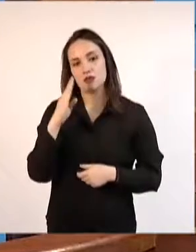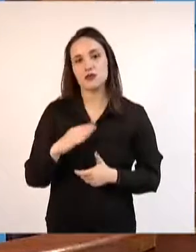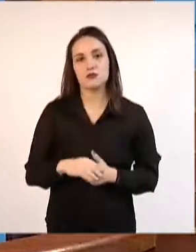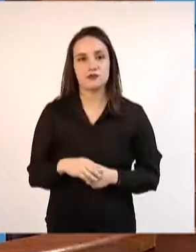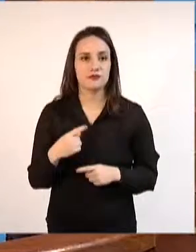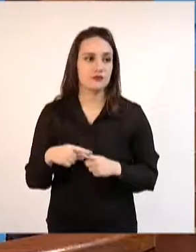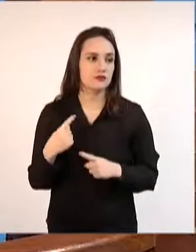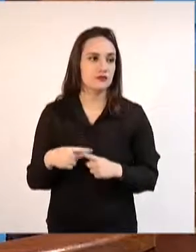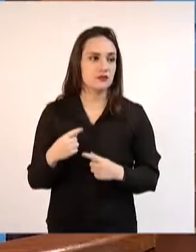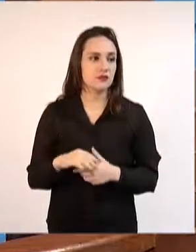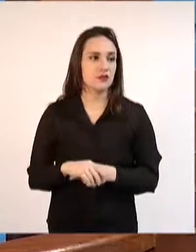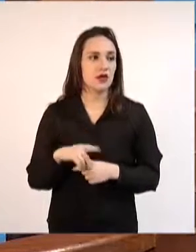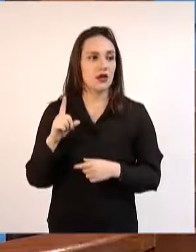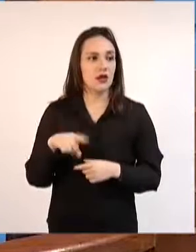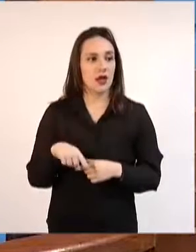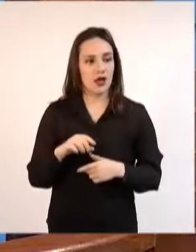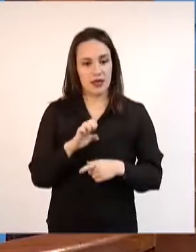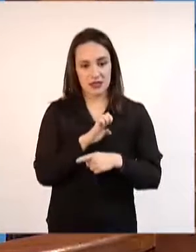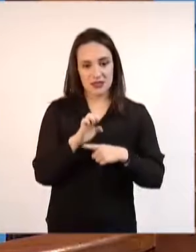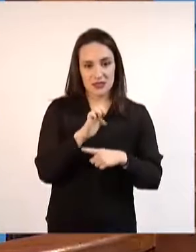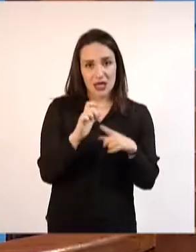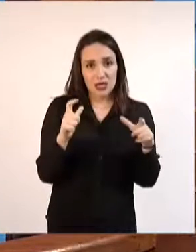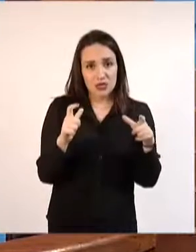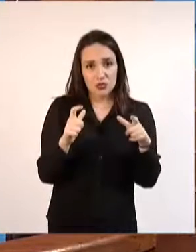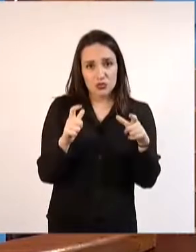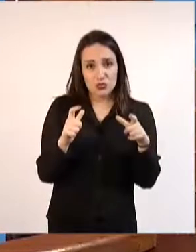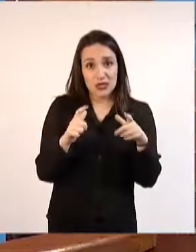tamanho do estado, pelo tamanho da população.